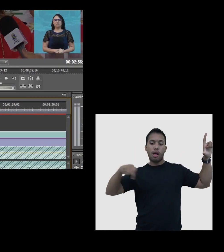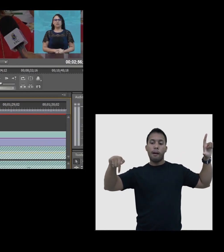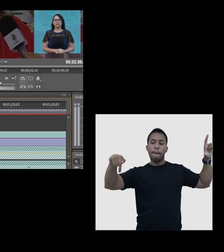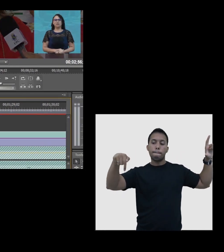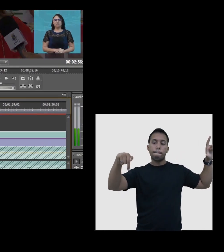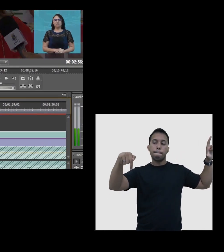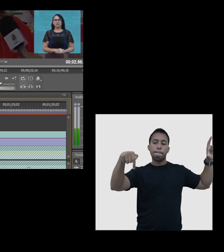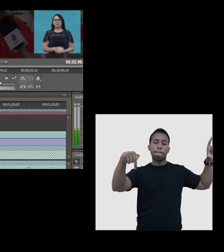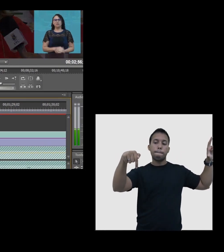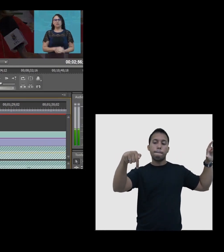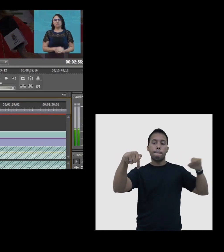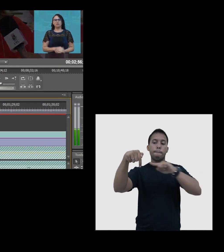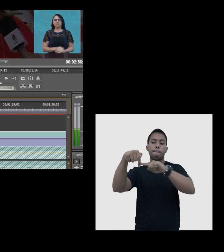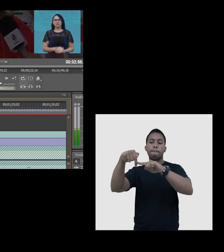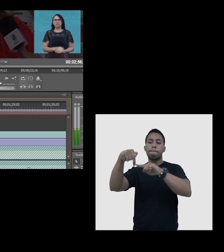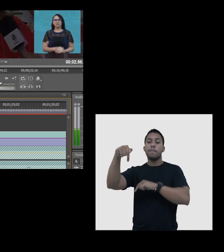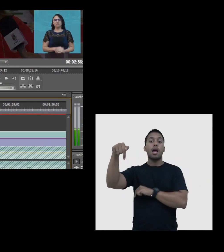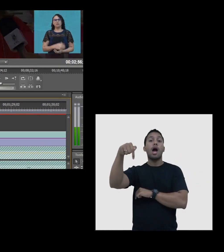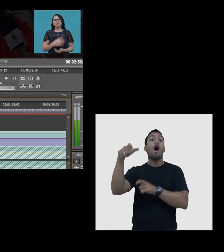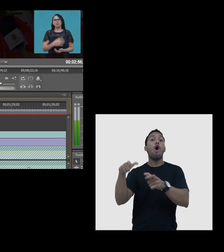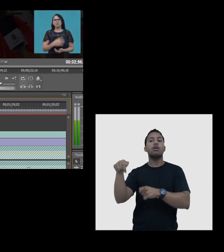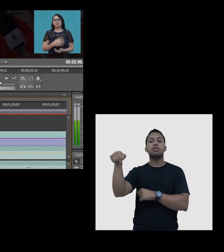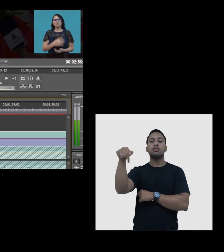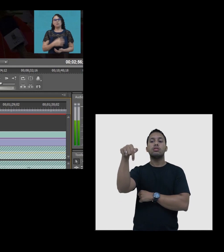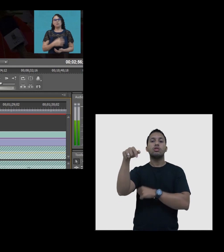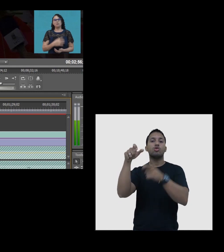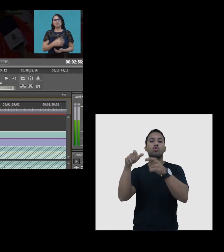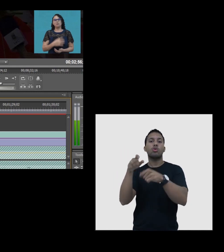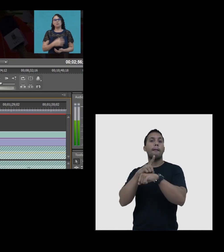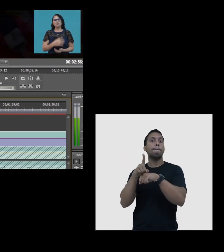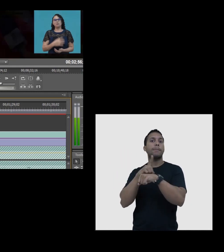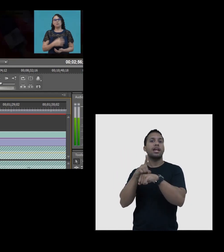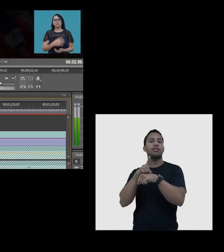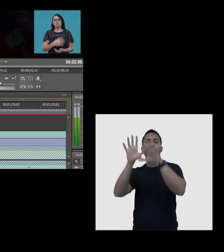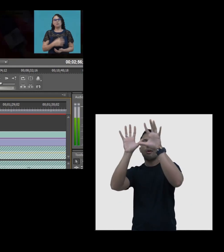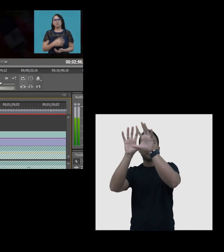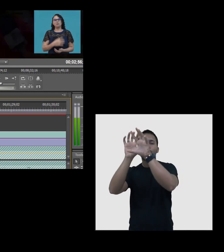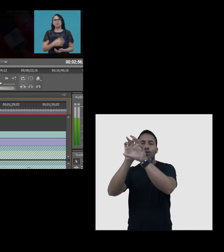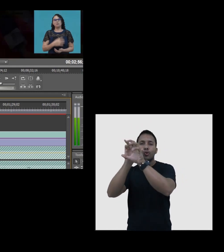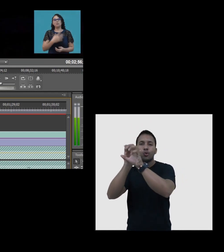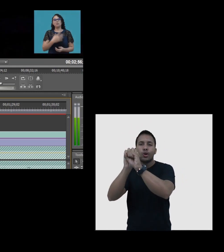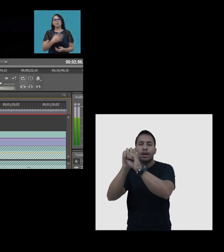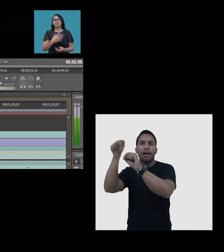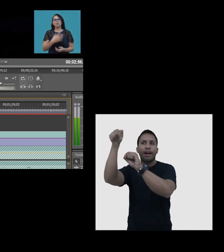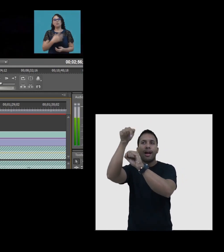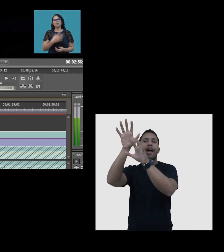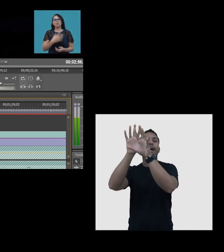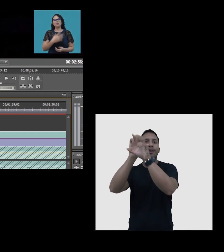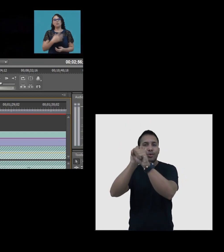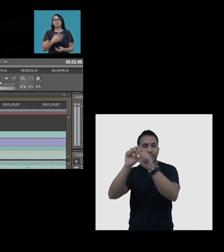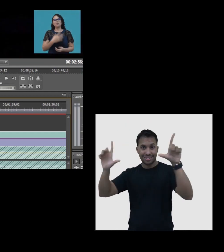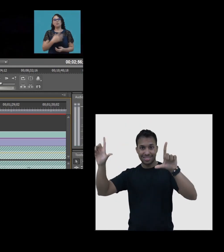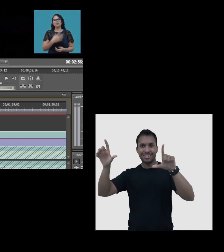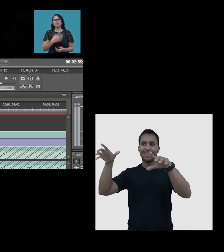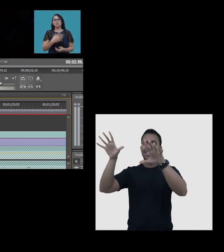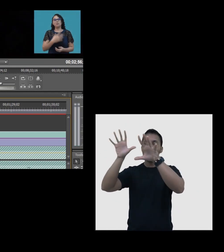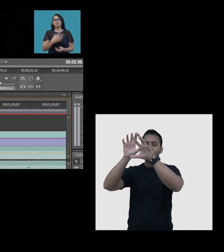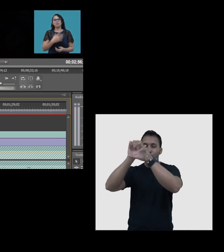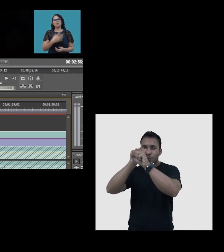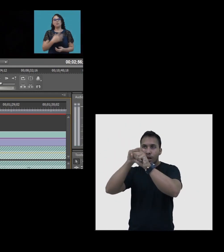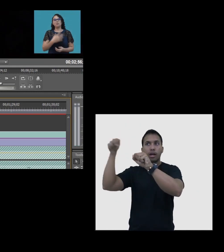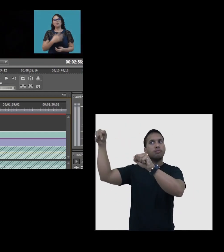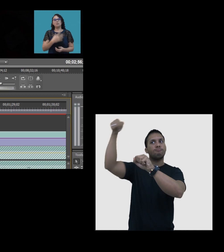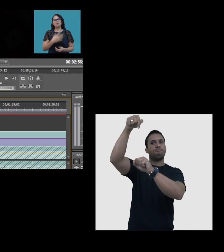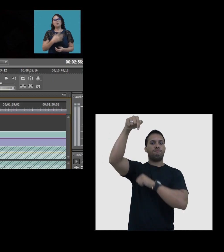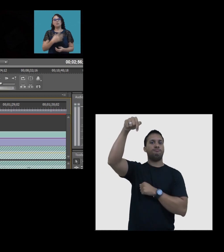vou posicionar a agulha na tela, no ponto de tela preta, que é onde o intérprete